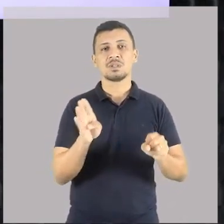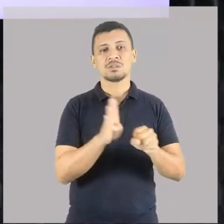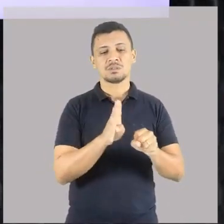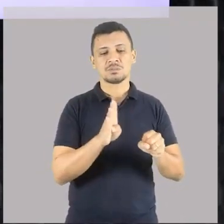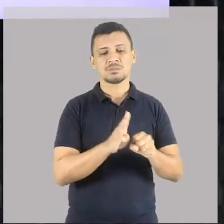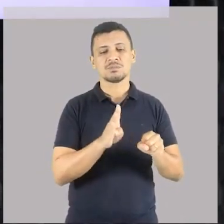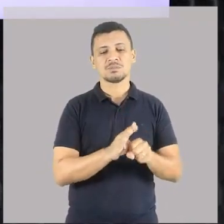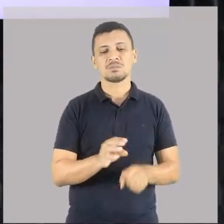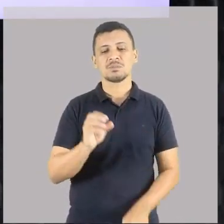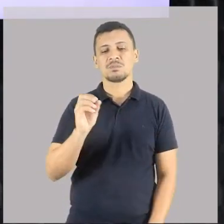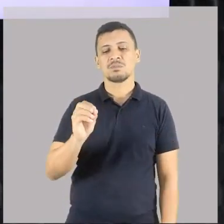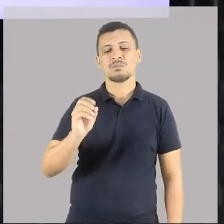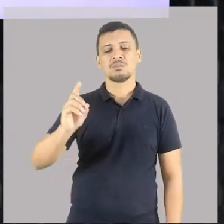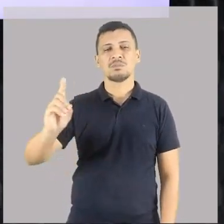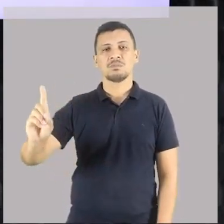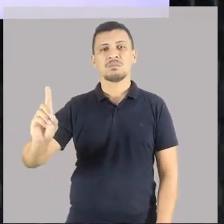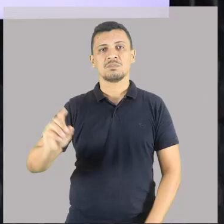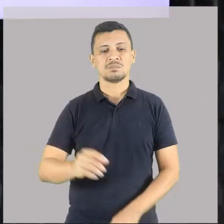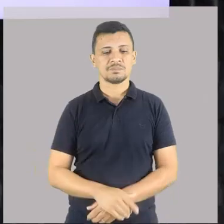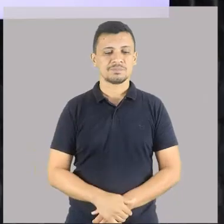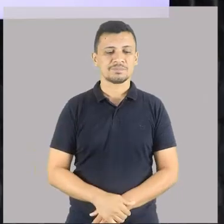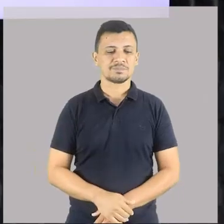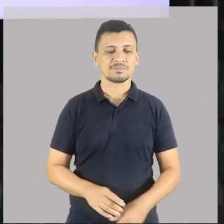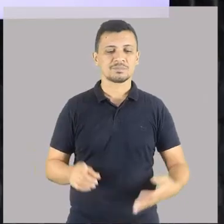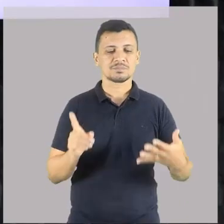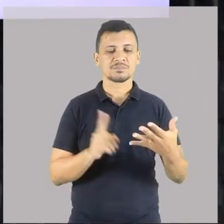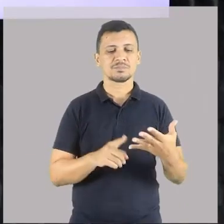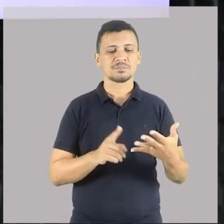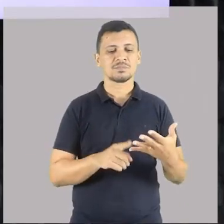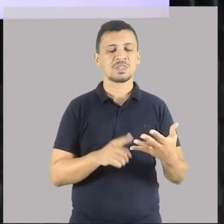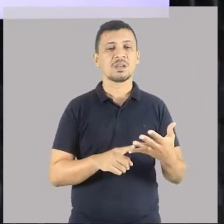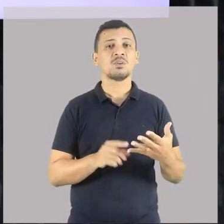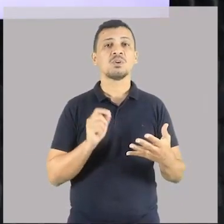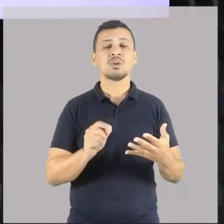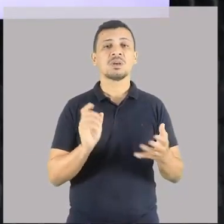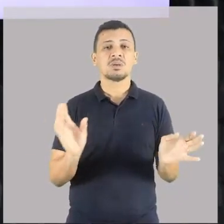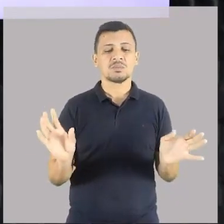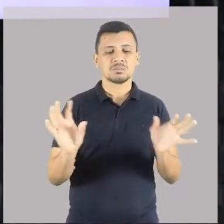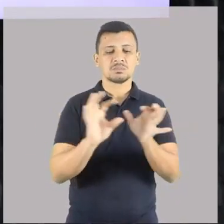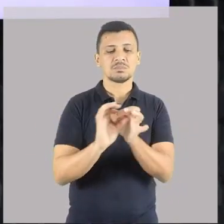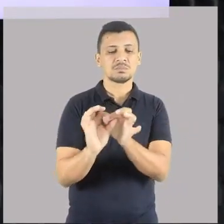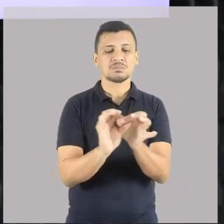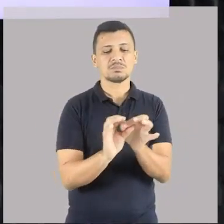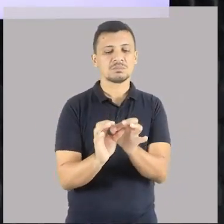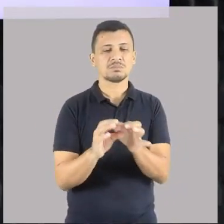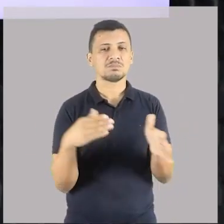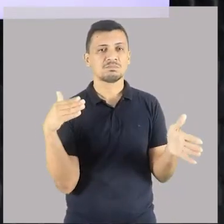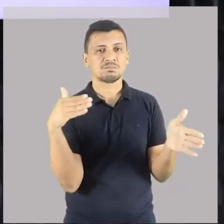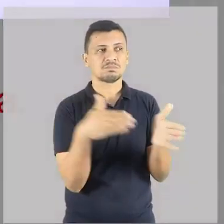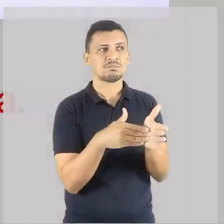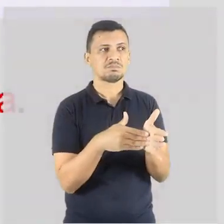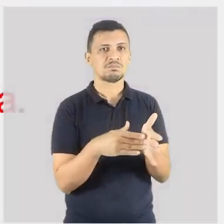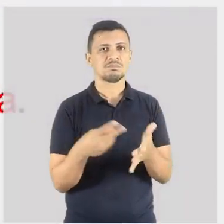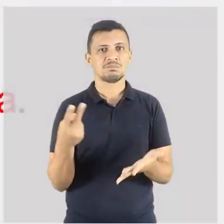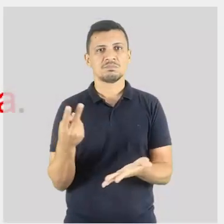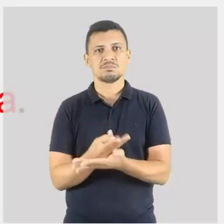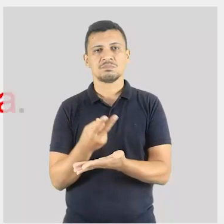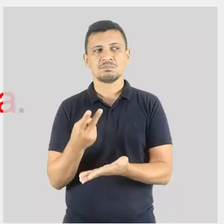objetiva direta. Na letra E, ele diz que é uma subordinada adjetiva restritiva. Não é verdade. Tá? Eu